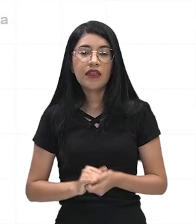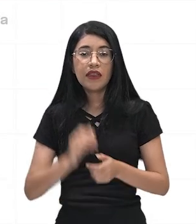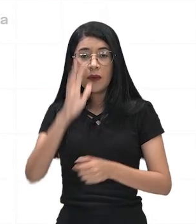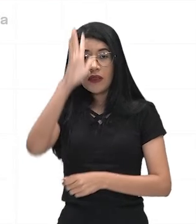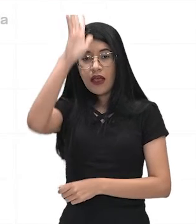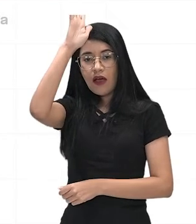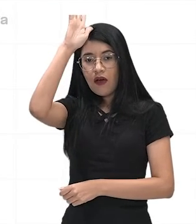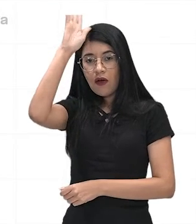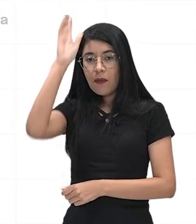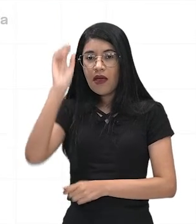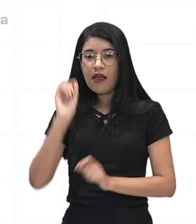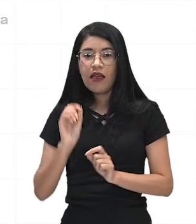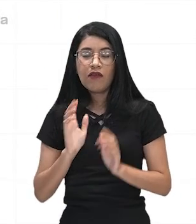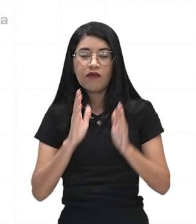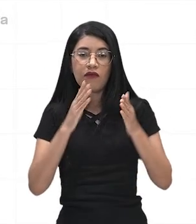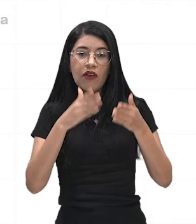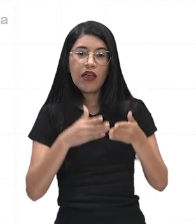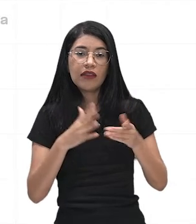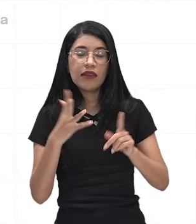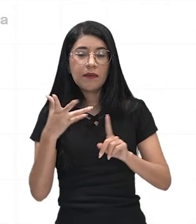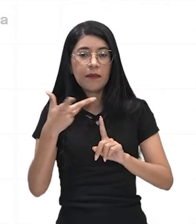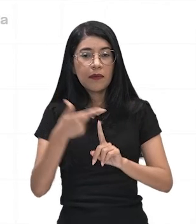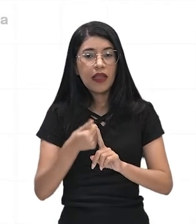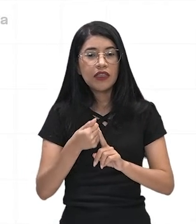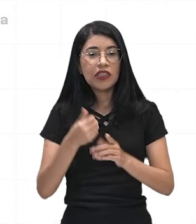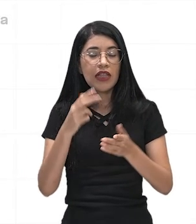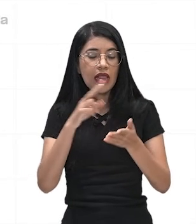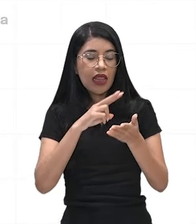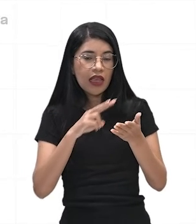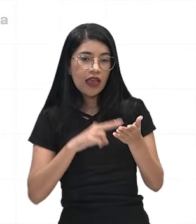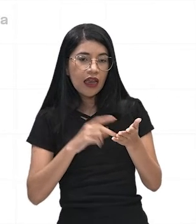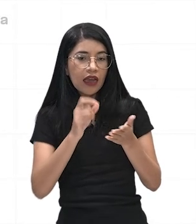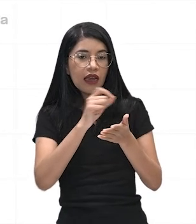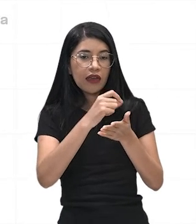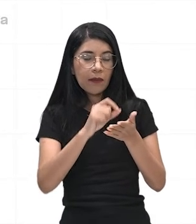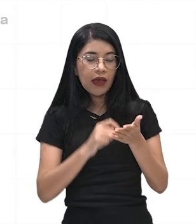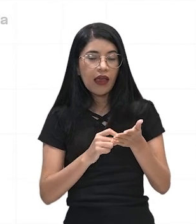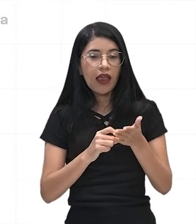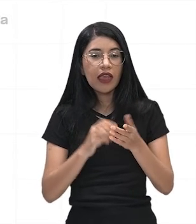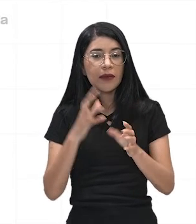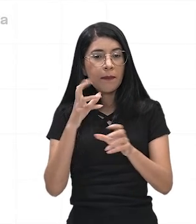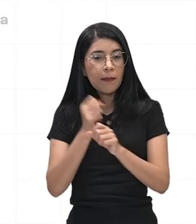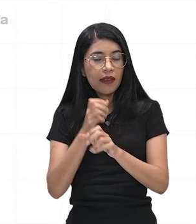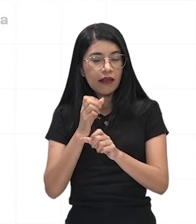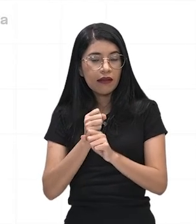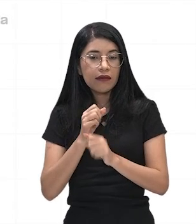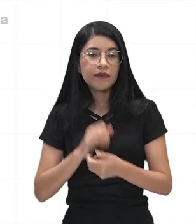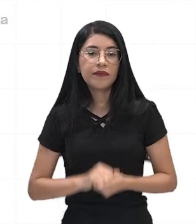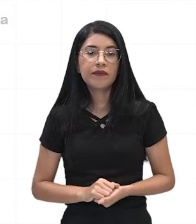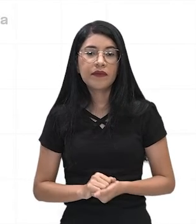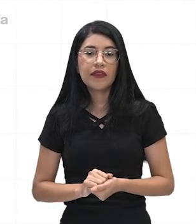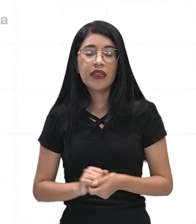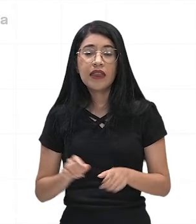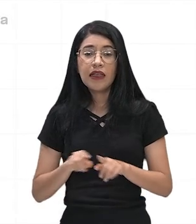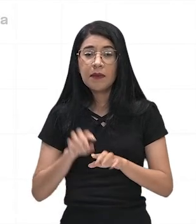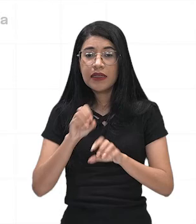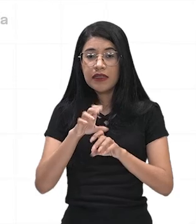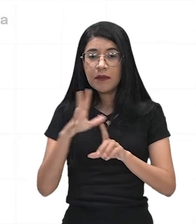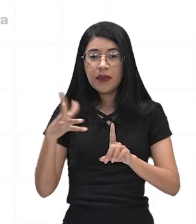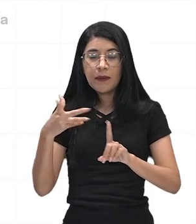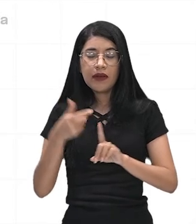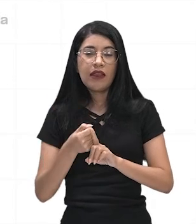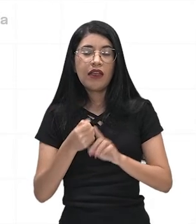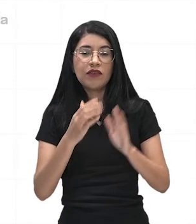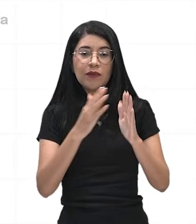mulheres era geralmente focada nas habilidades básicas de leitura, escrita e aritmética, além de ensinamentos sobre habilidades